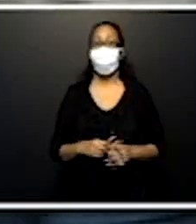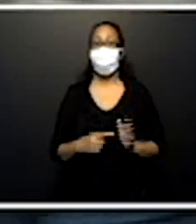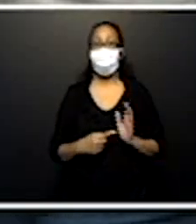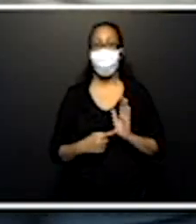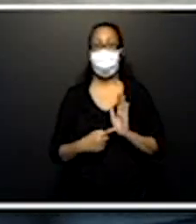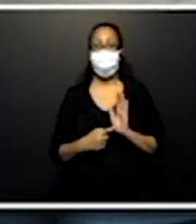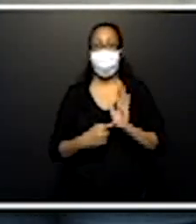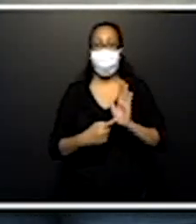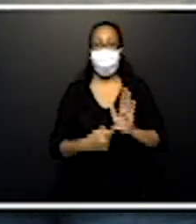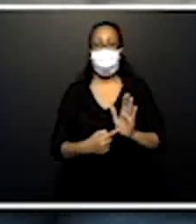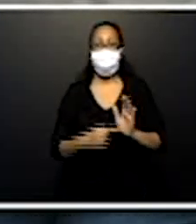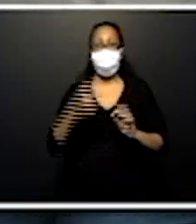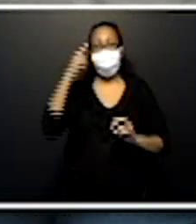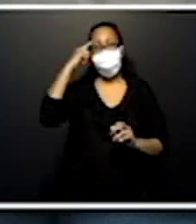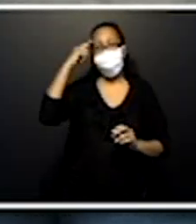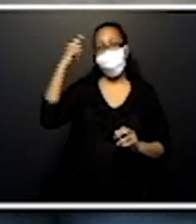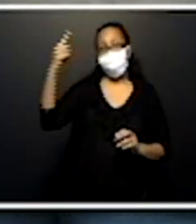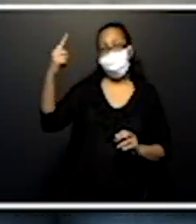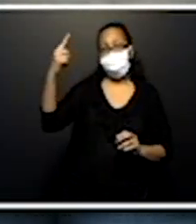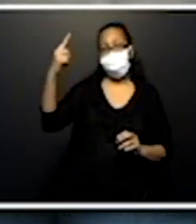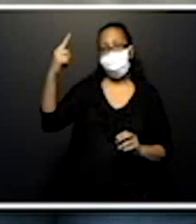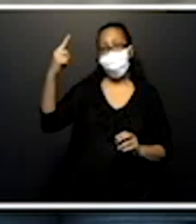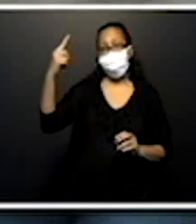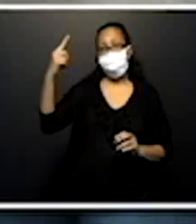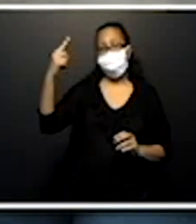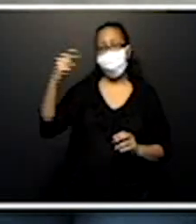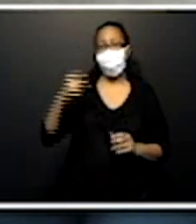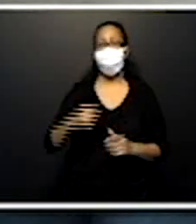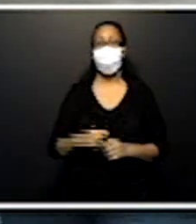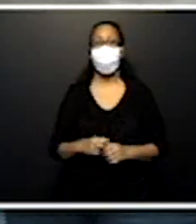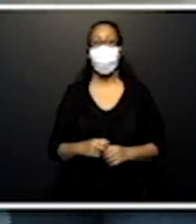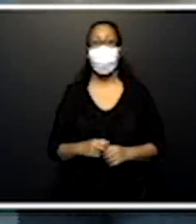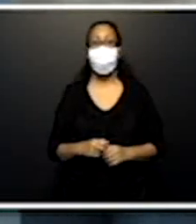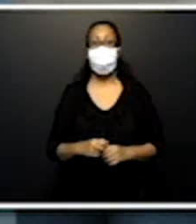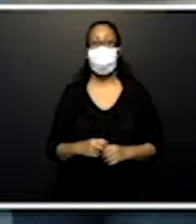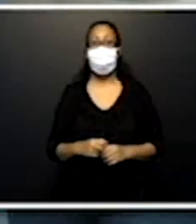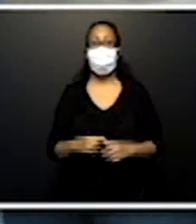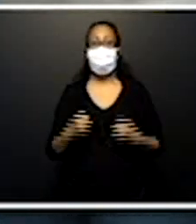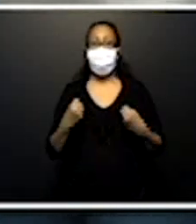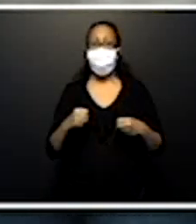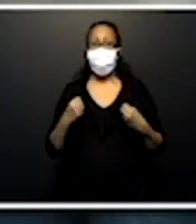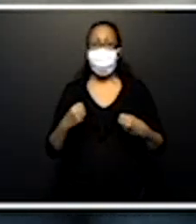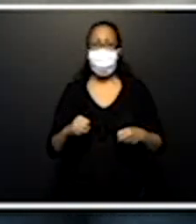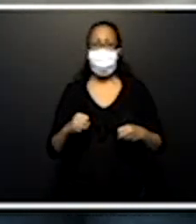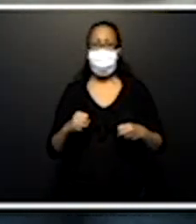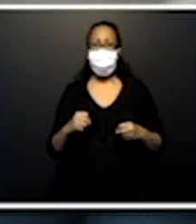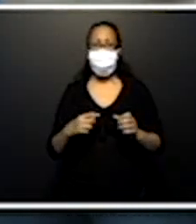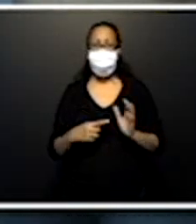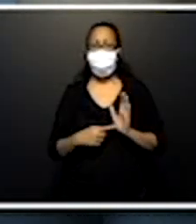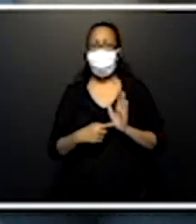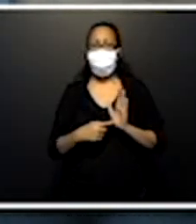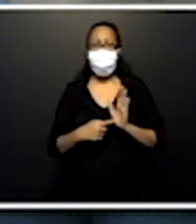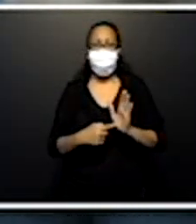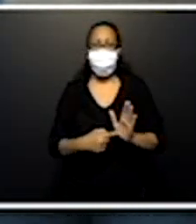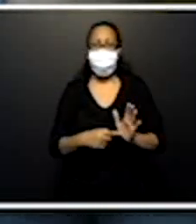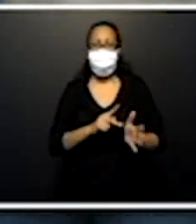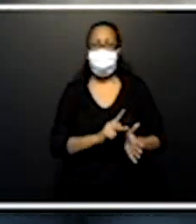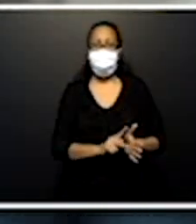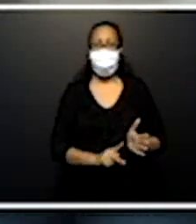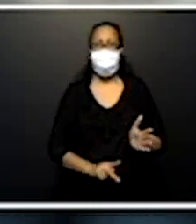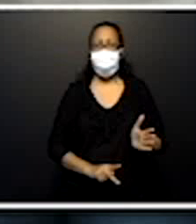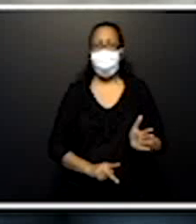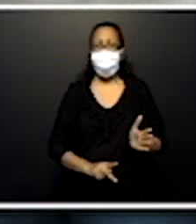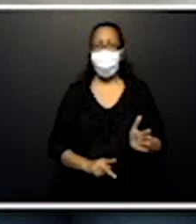manifestação de pensamentos surpreendentes. Então, eu tenho que surpreender no meio, com um poema por meio dele, eu